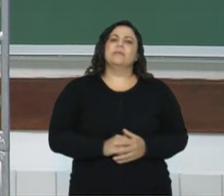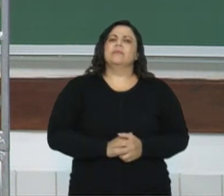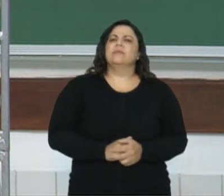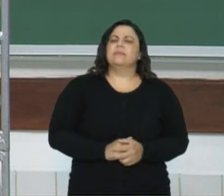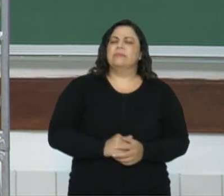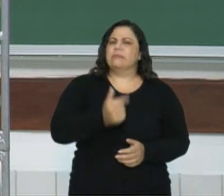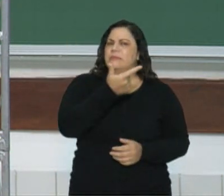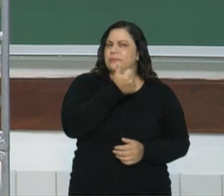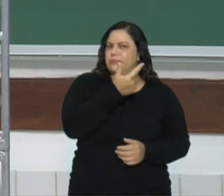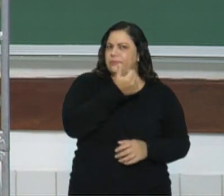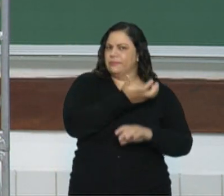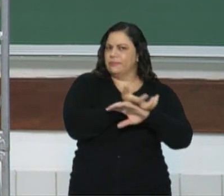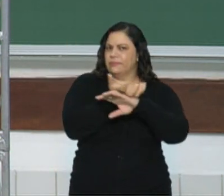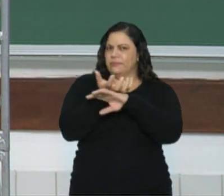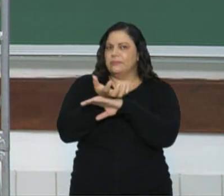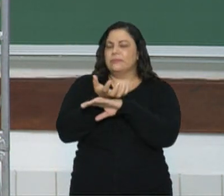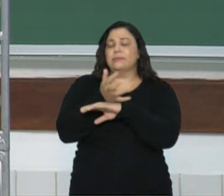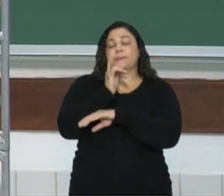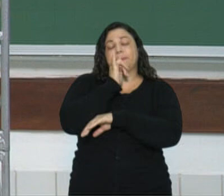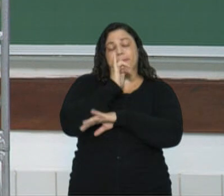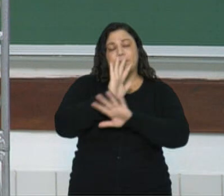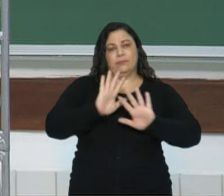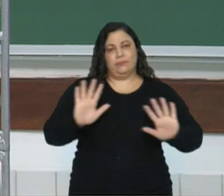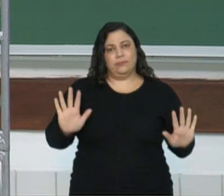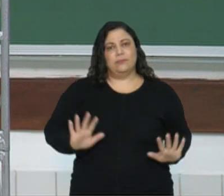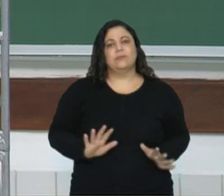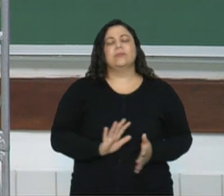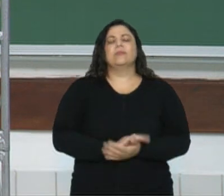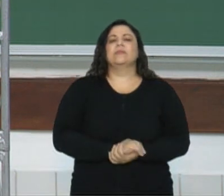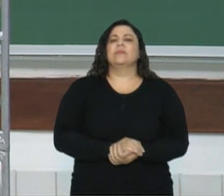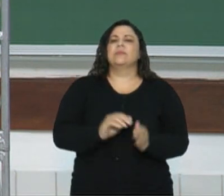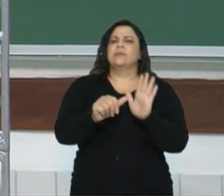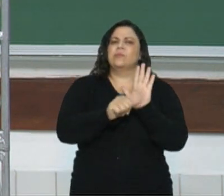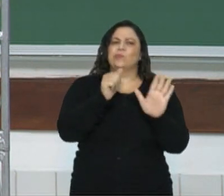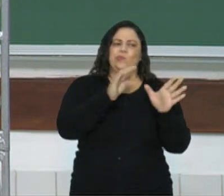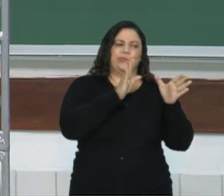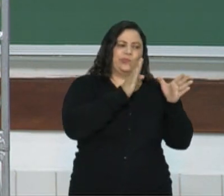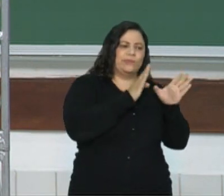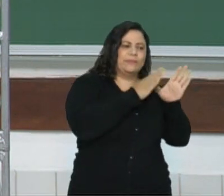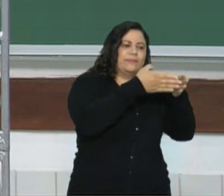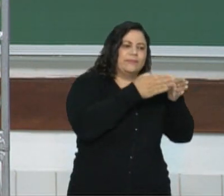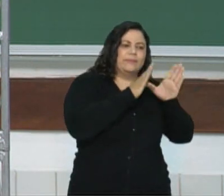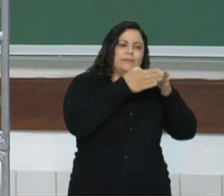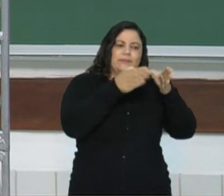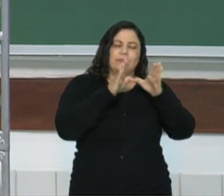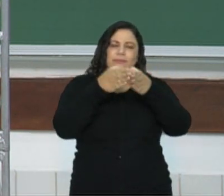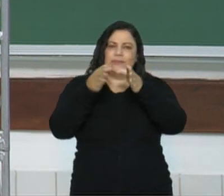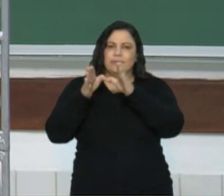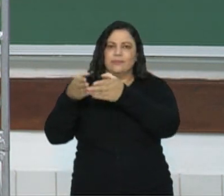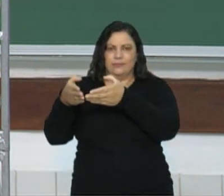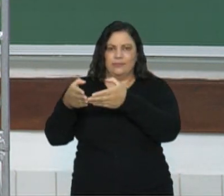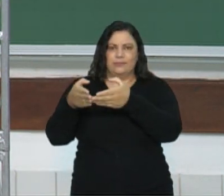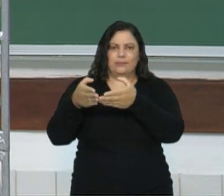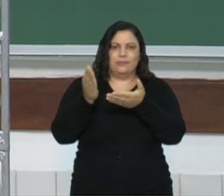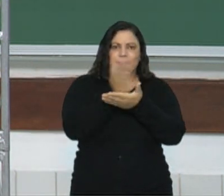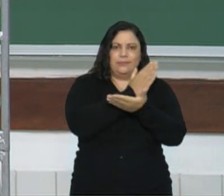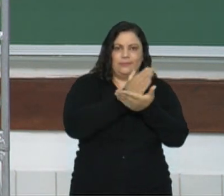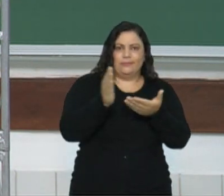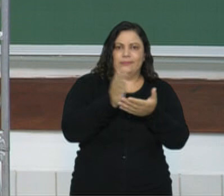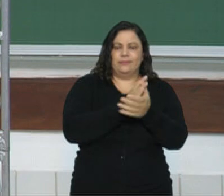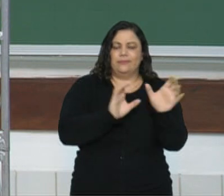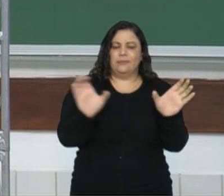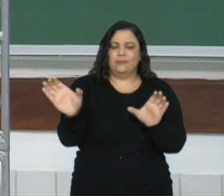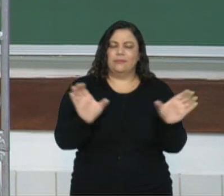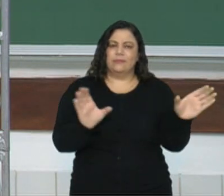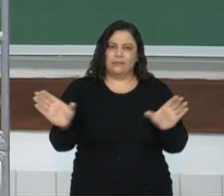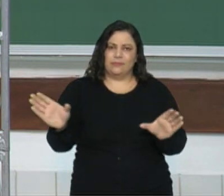12 disciplinas aí. Então, primeiro você vai dividir isso nas 12 disciplinas. Cada disciplina